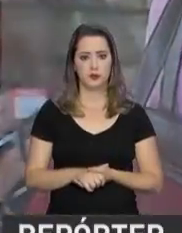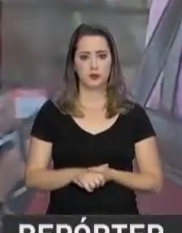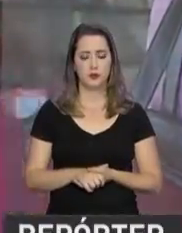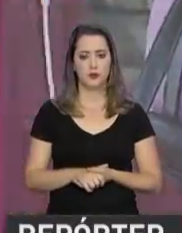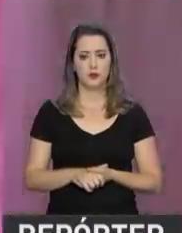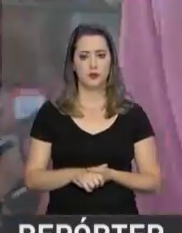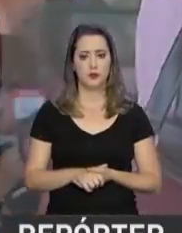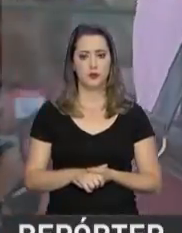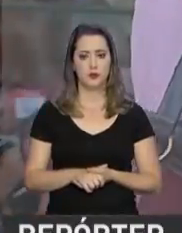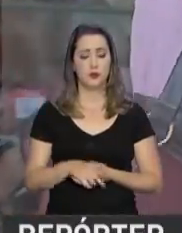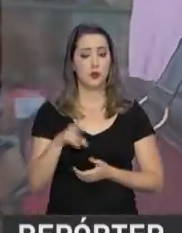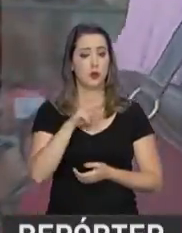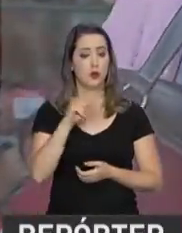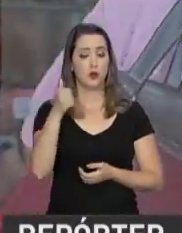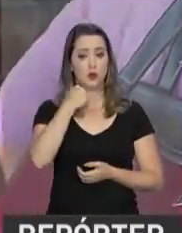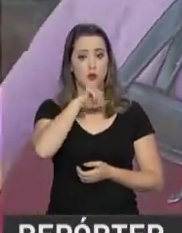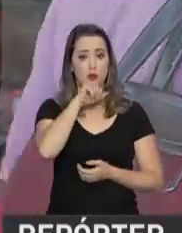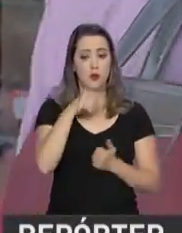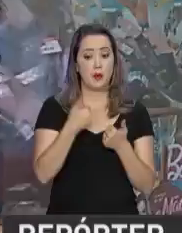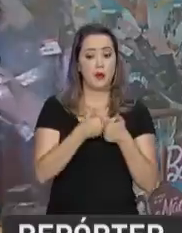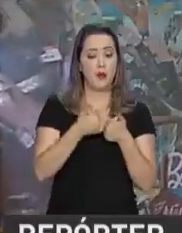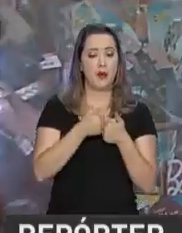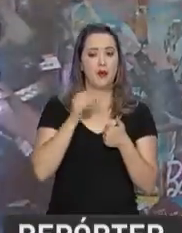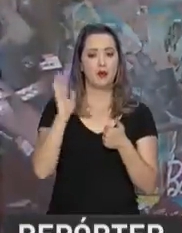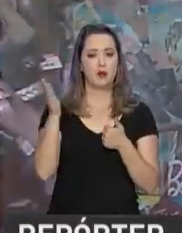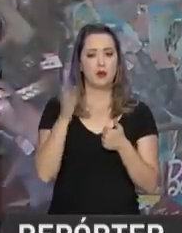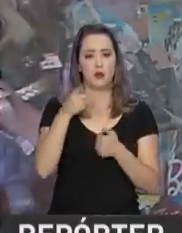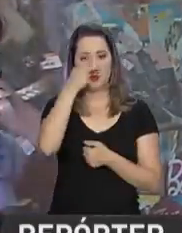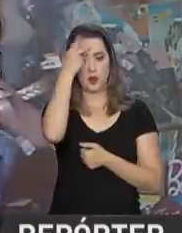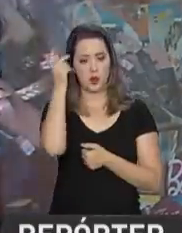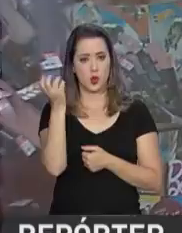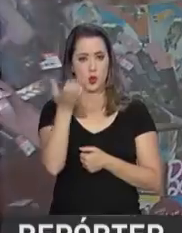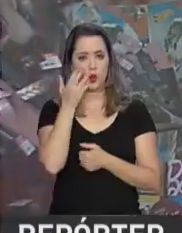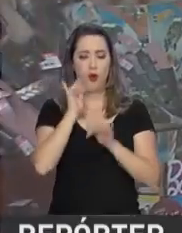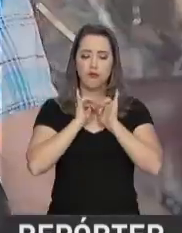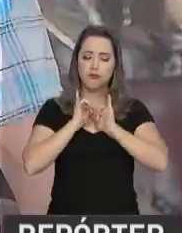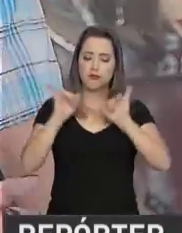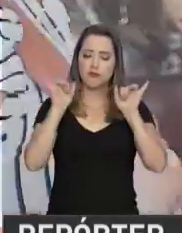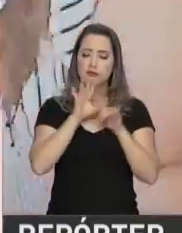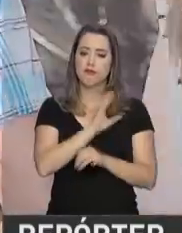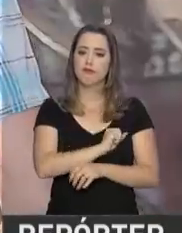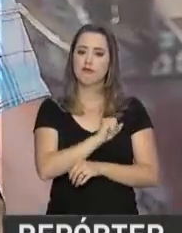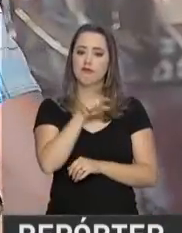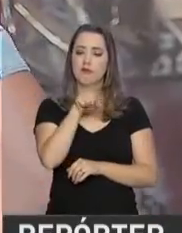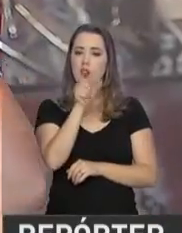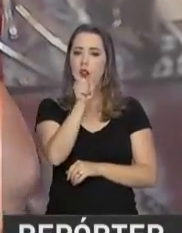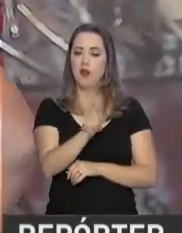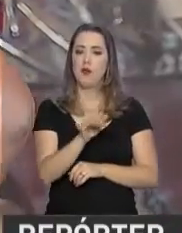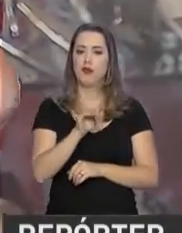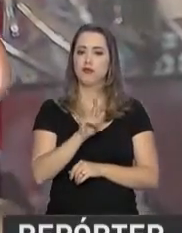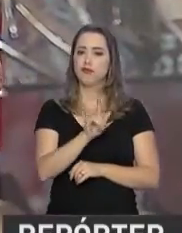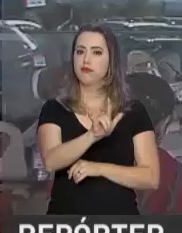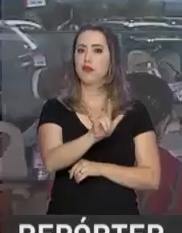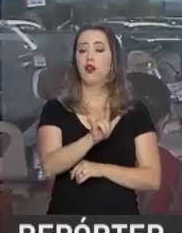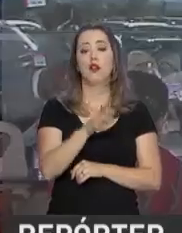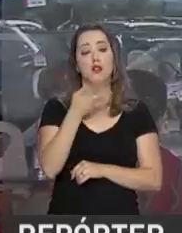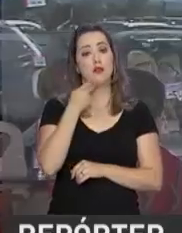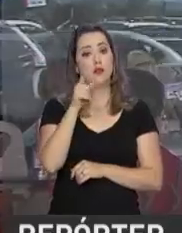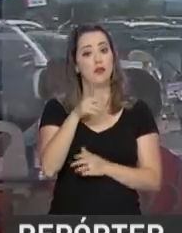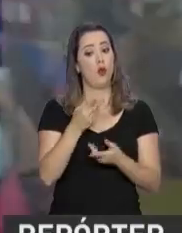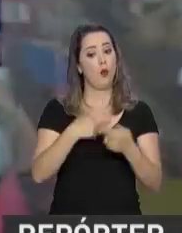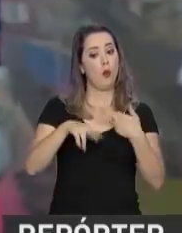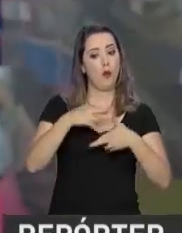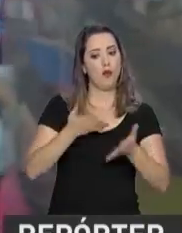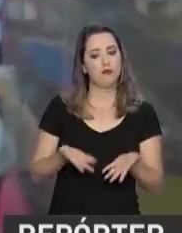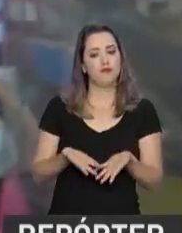o dia das mães está chegando e que não quer declarar o seu amor a elas com um presentinho dia das